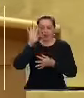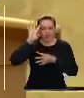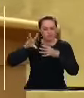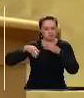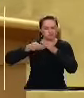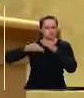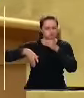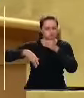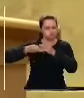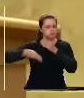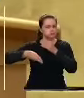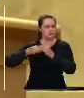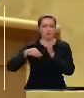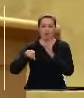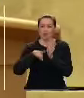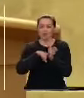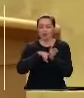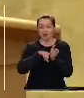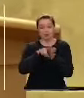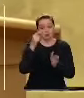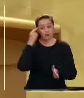vai acumulando coisas negativas,